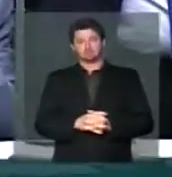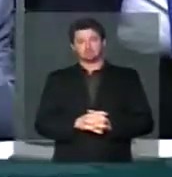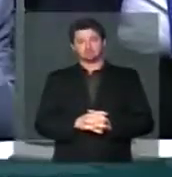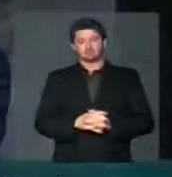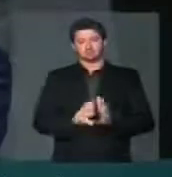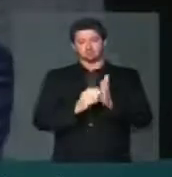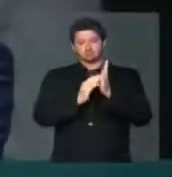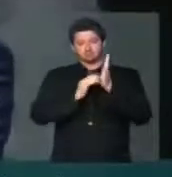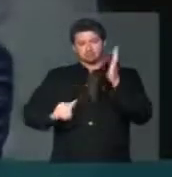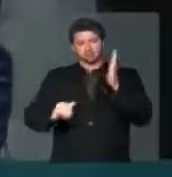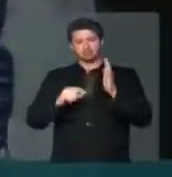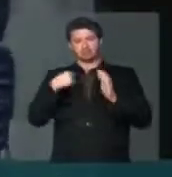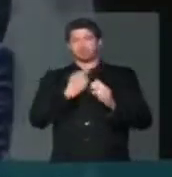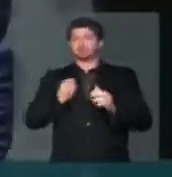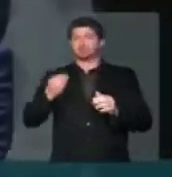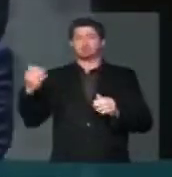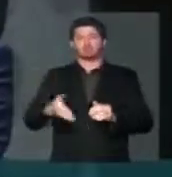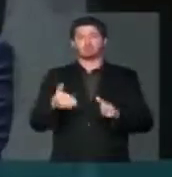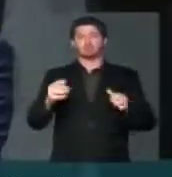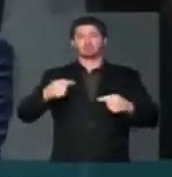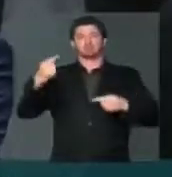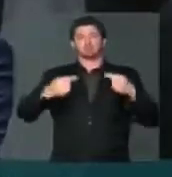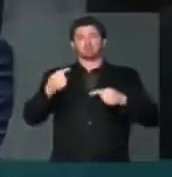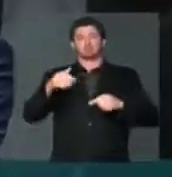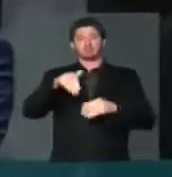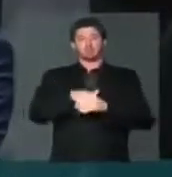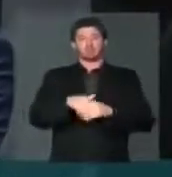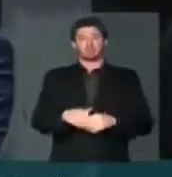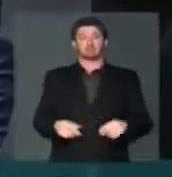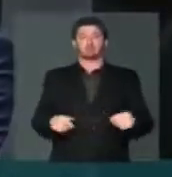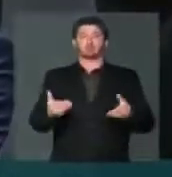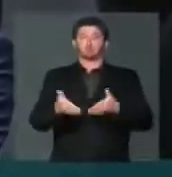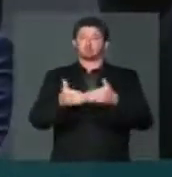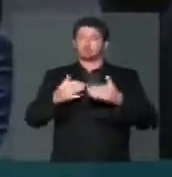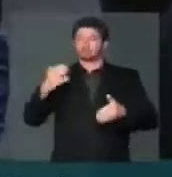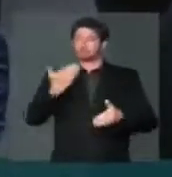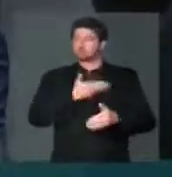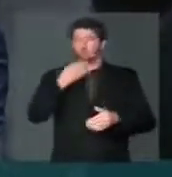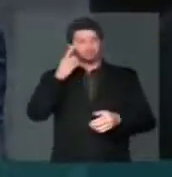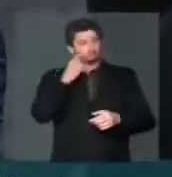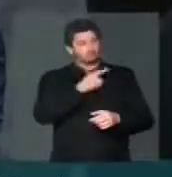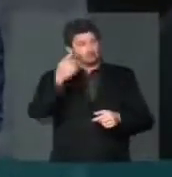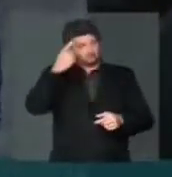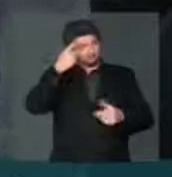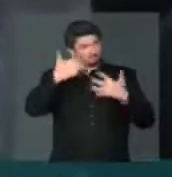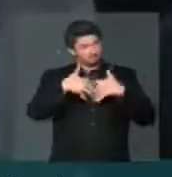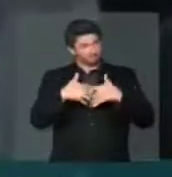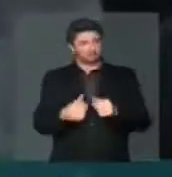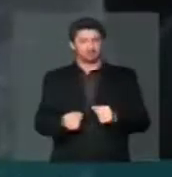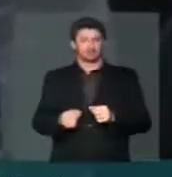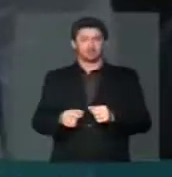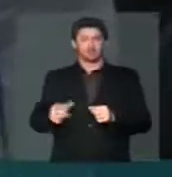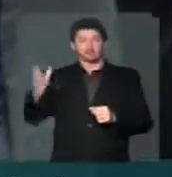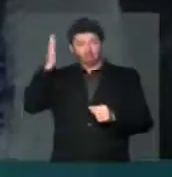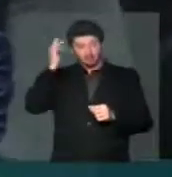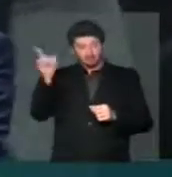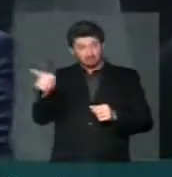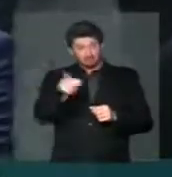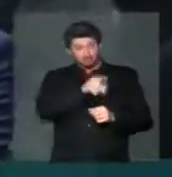que tira a nossa participação dos debates eleitorais e peço aos colegas que reflitam. Vocês amanhã